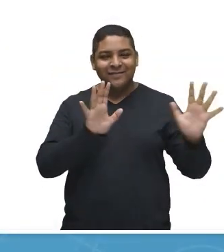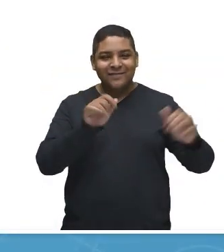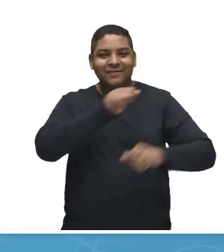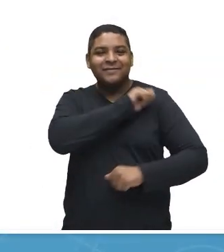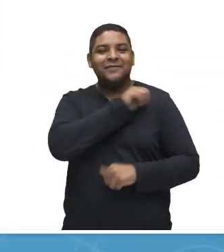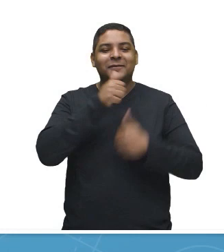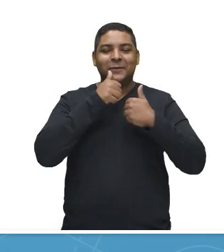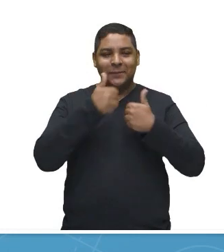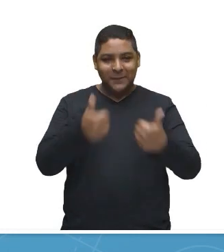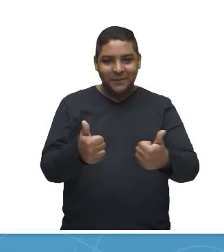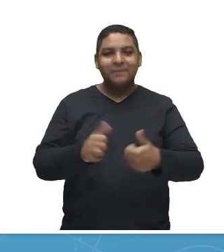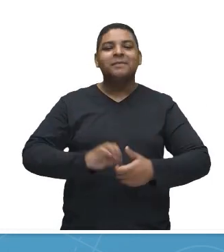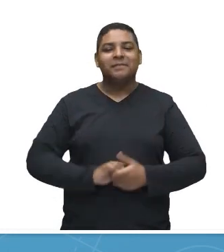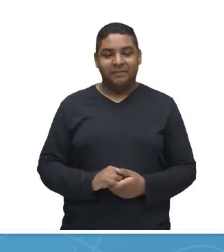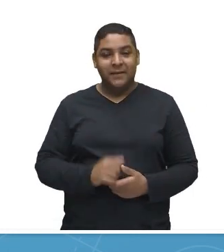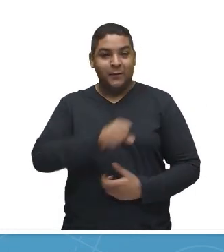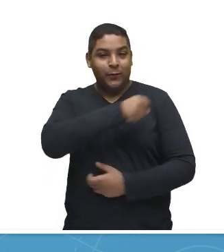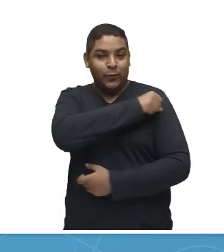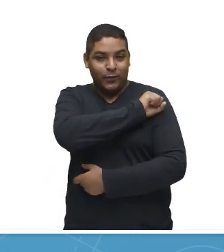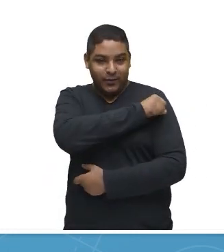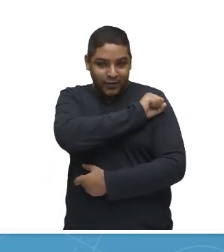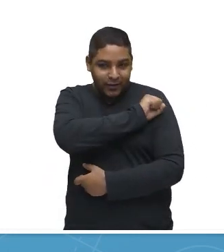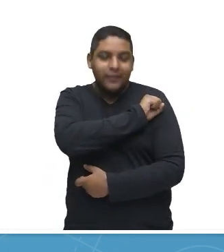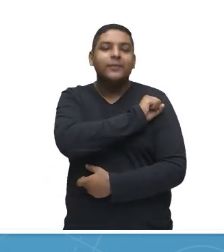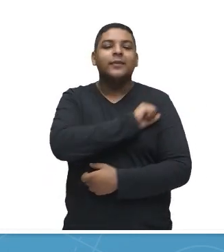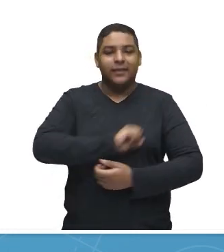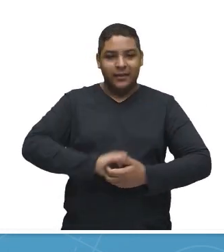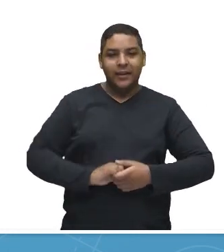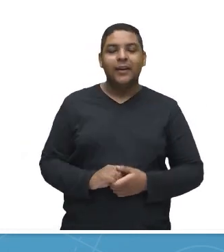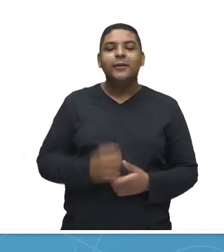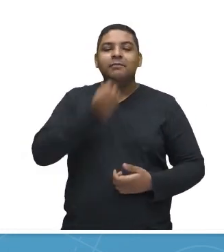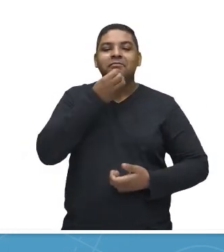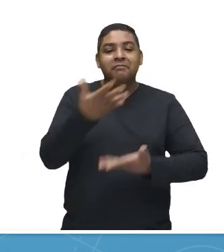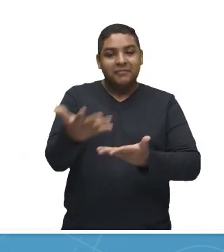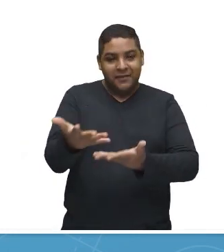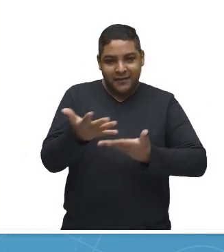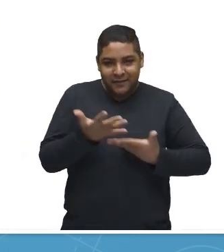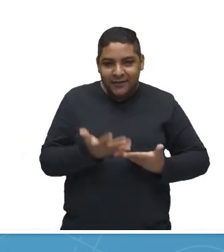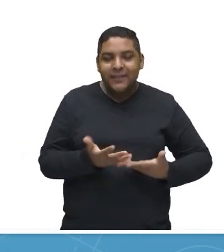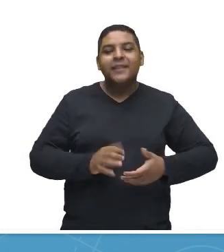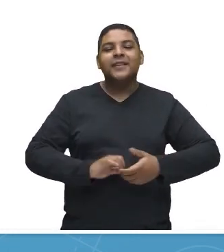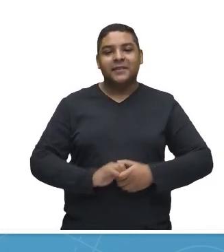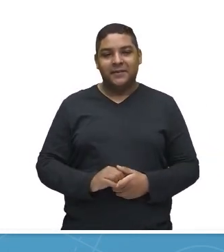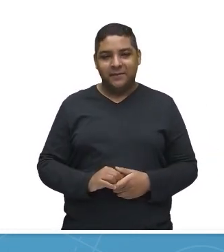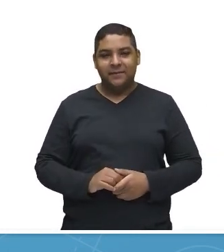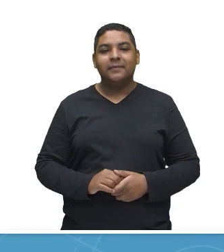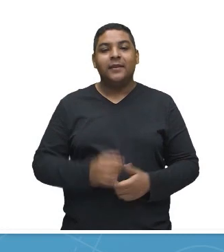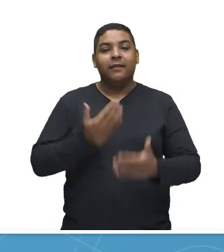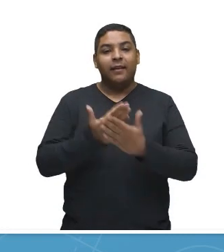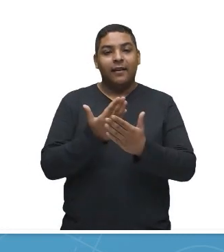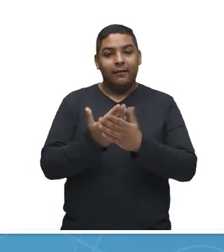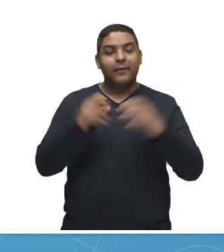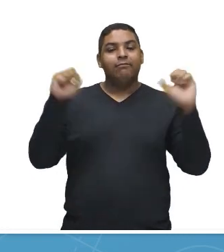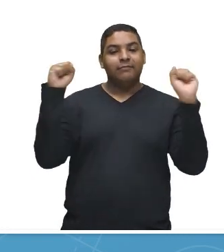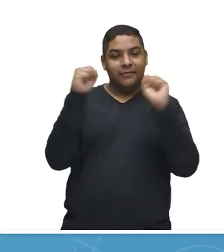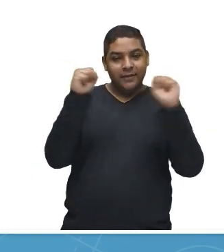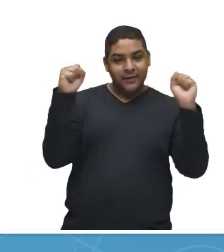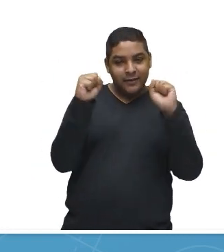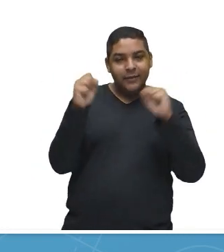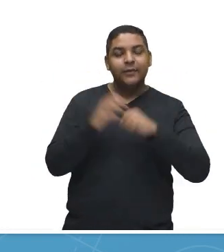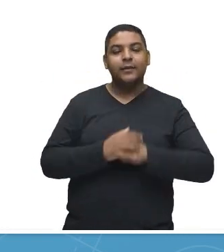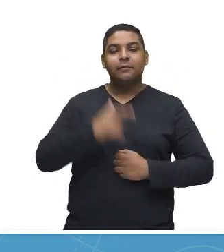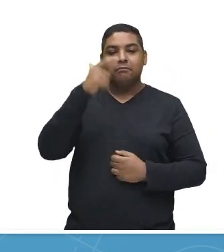Gente! Olá, alunos do 8º ano, sejam bem-vindos à nossa aula de Educação Física. Eu